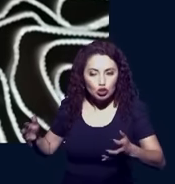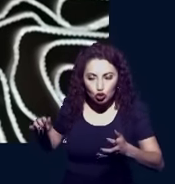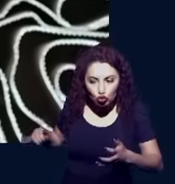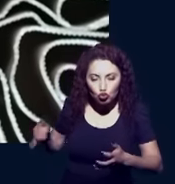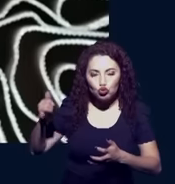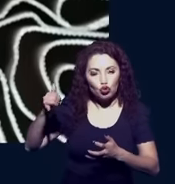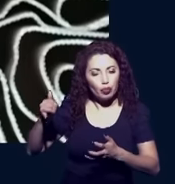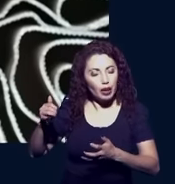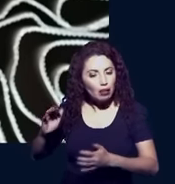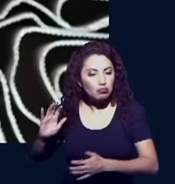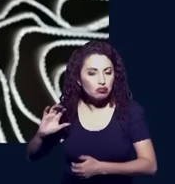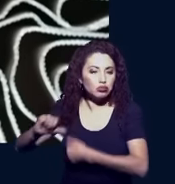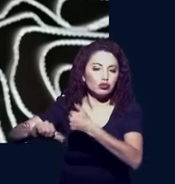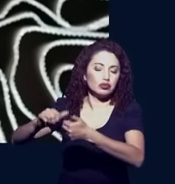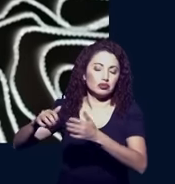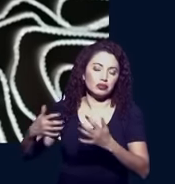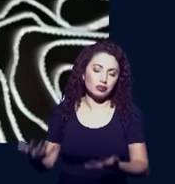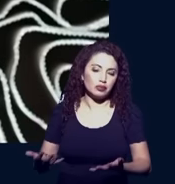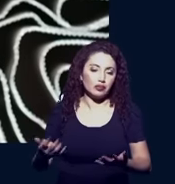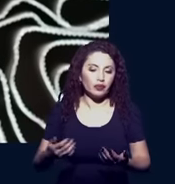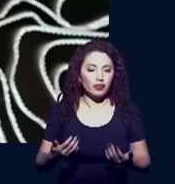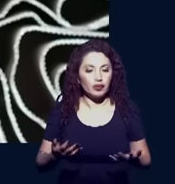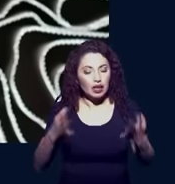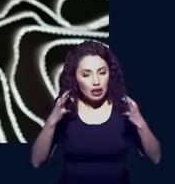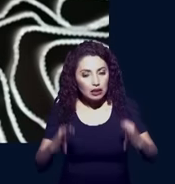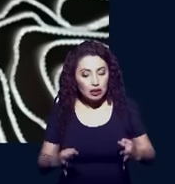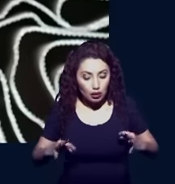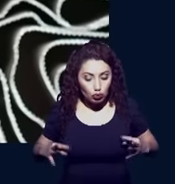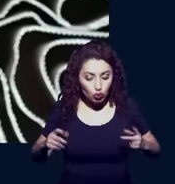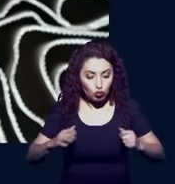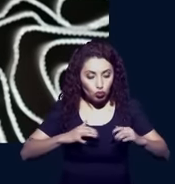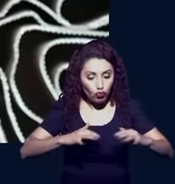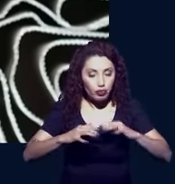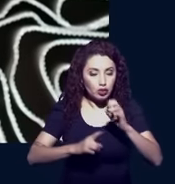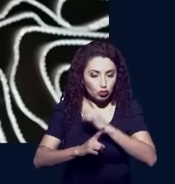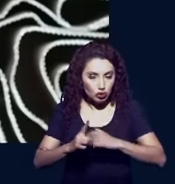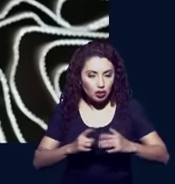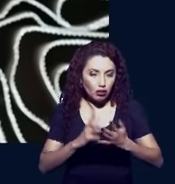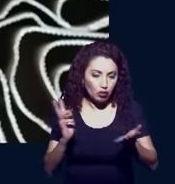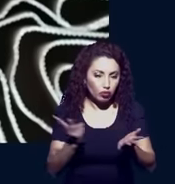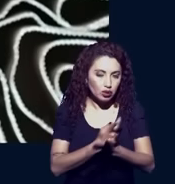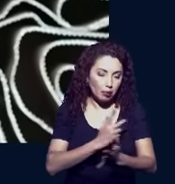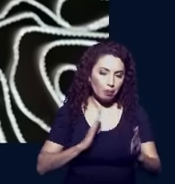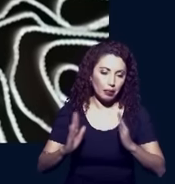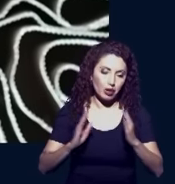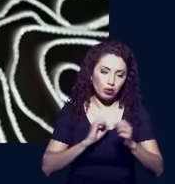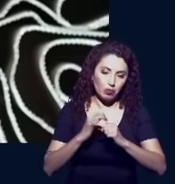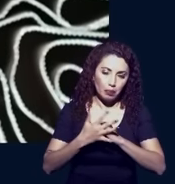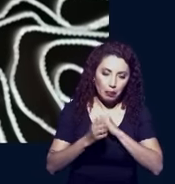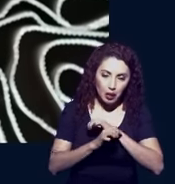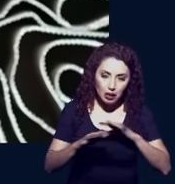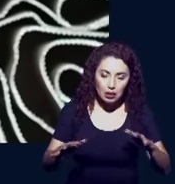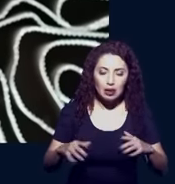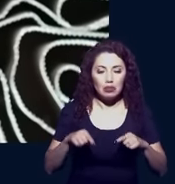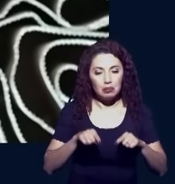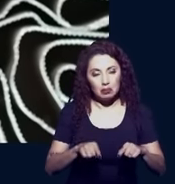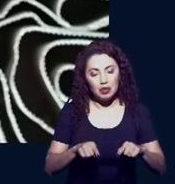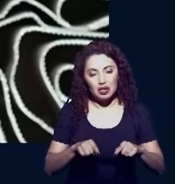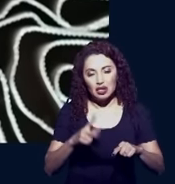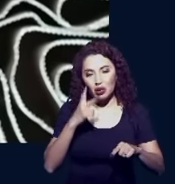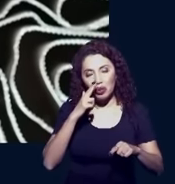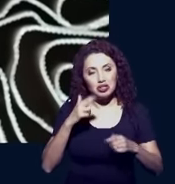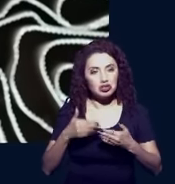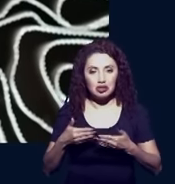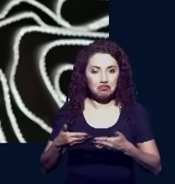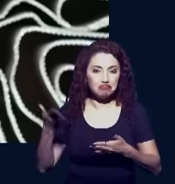incerteza que todos os deslocamentos sociais econômicos da pandemia trouxeram Eu acho que ela tá para trás da gente